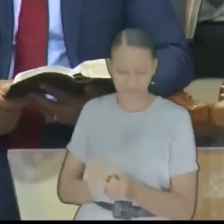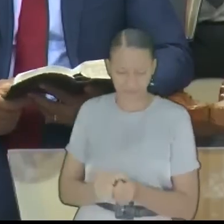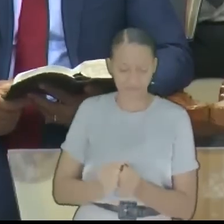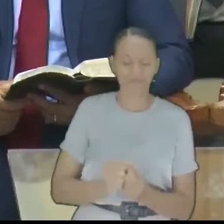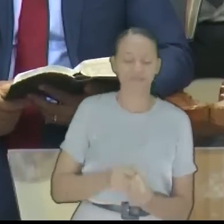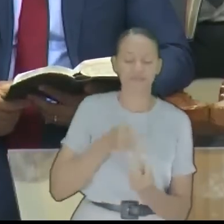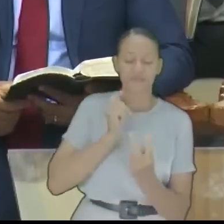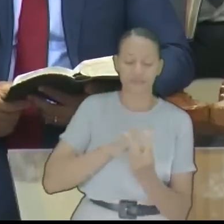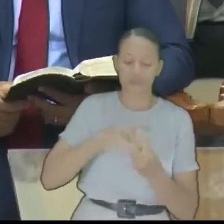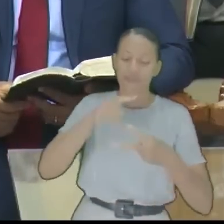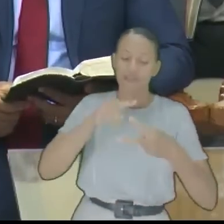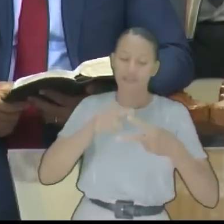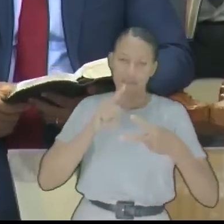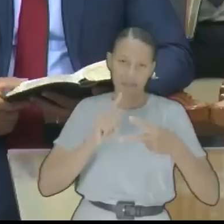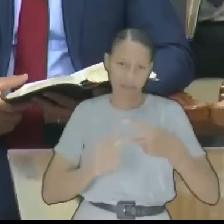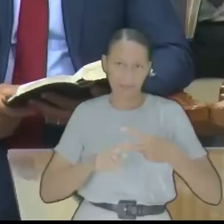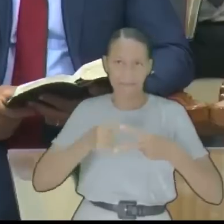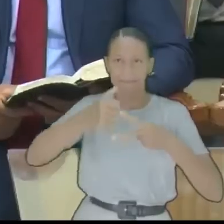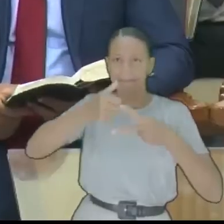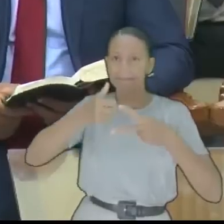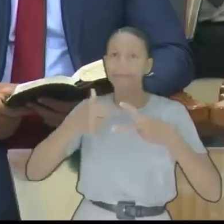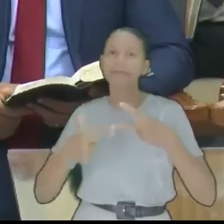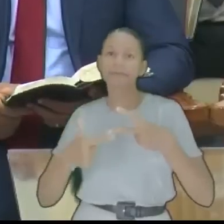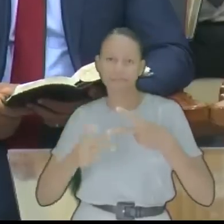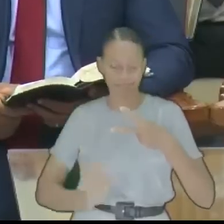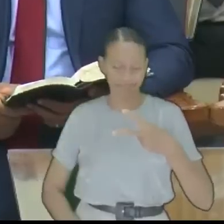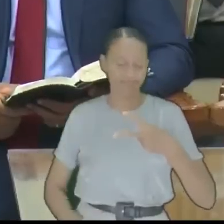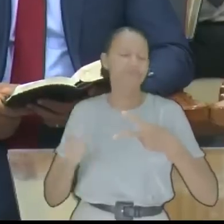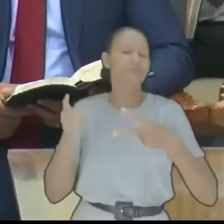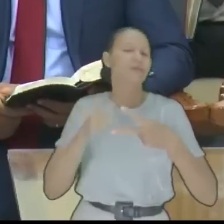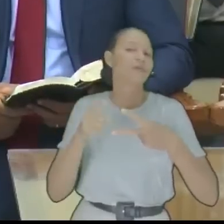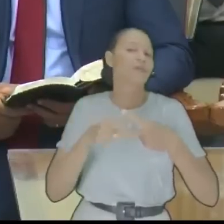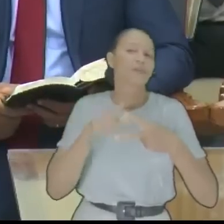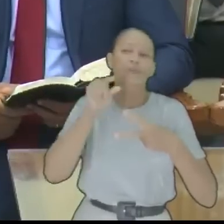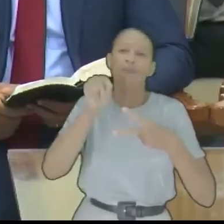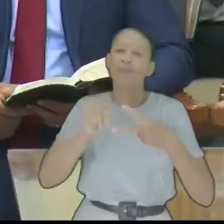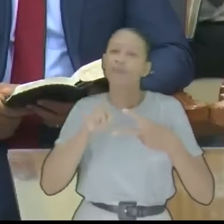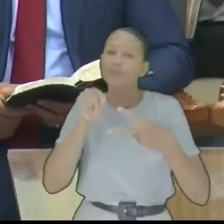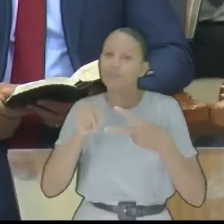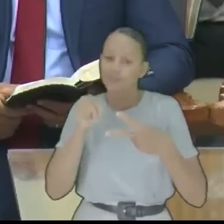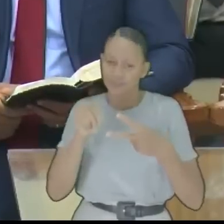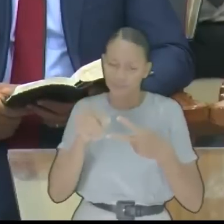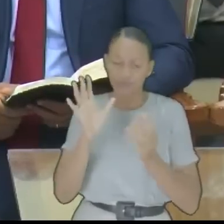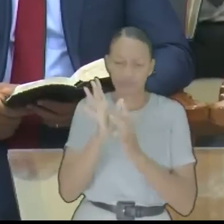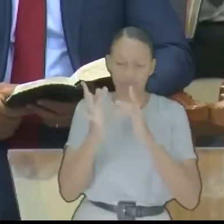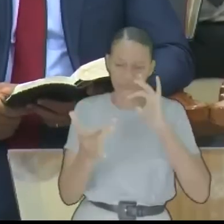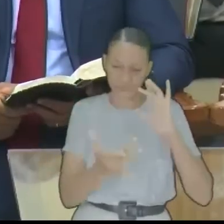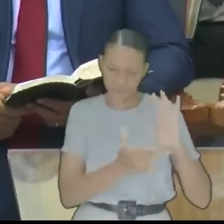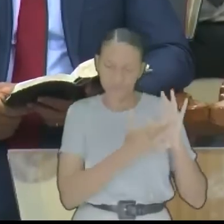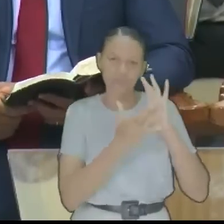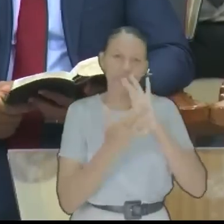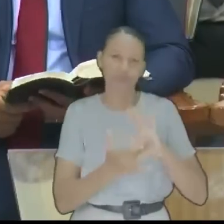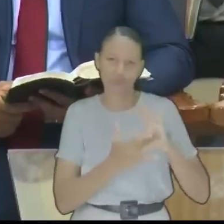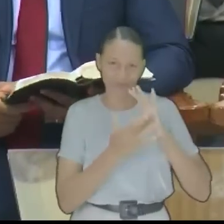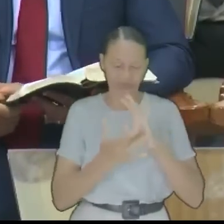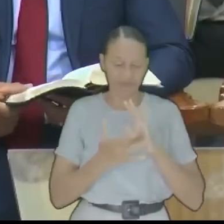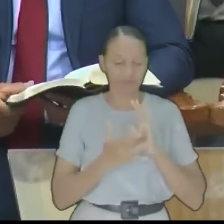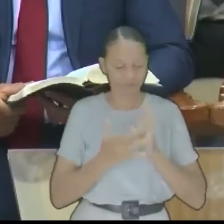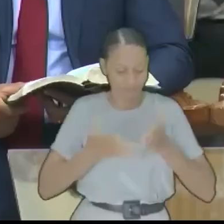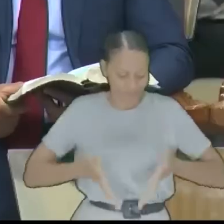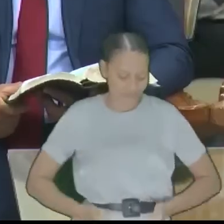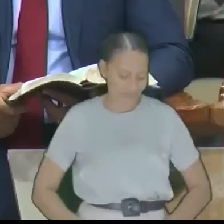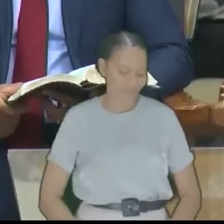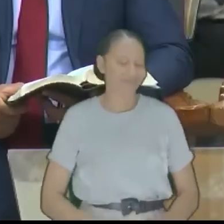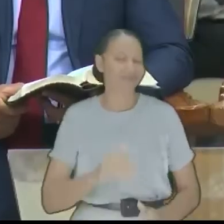em duas ocasiões. A primeira ocasião foi quando ele veio como bebê.